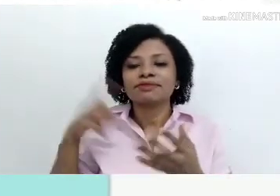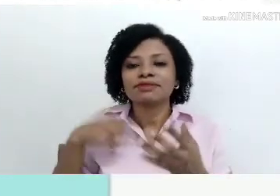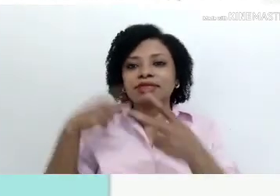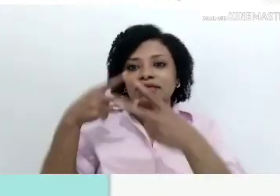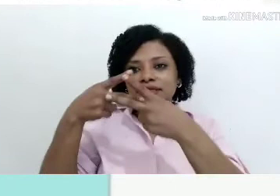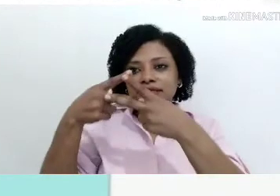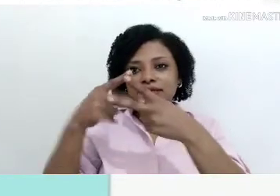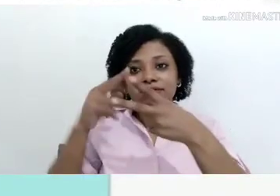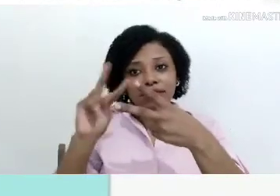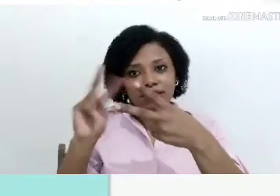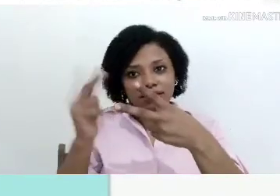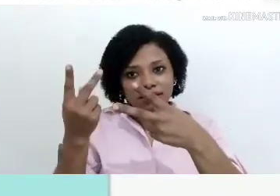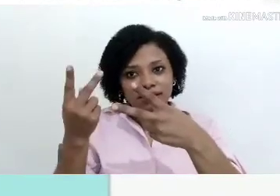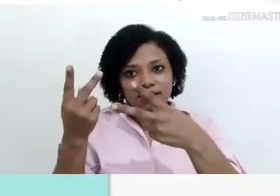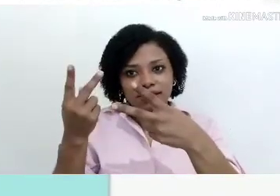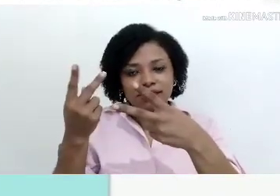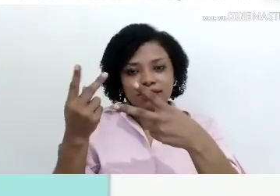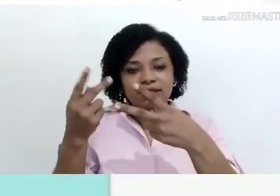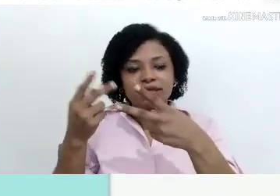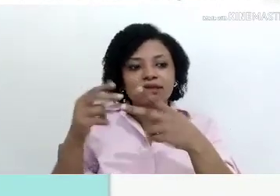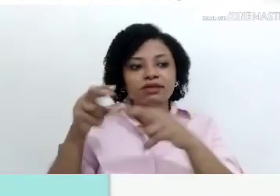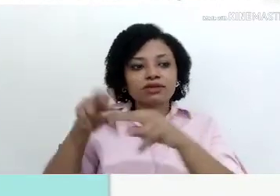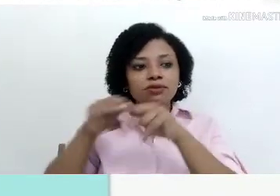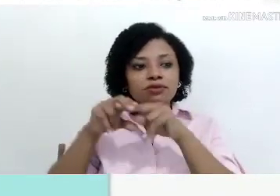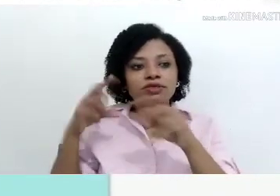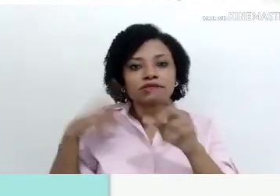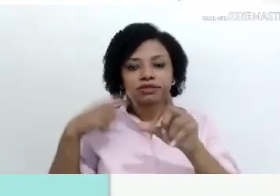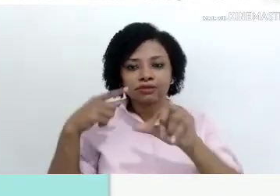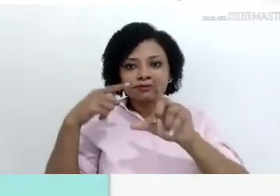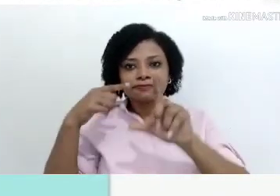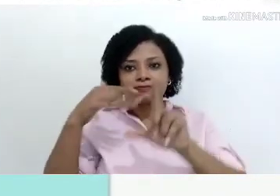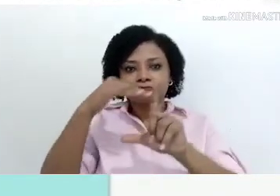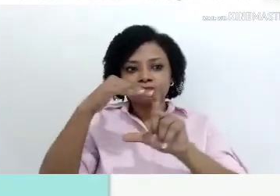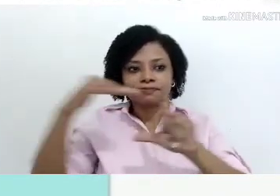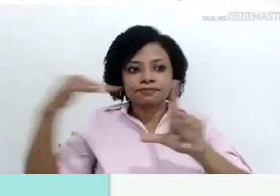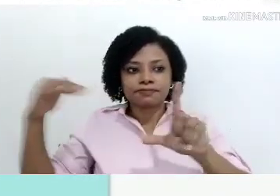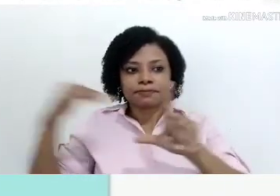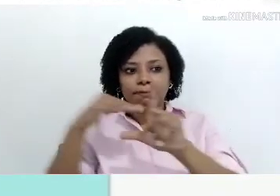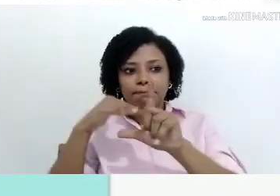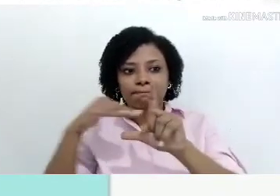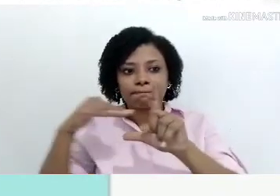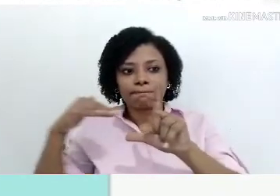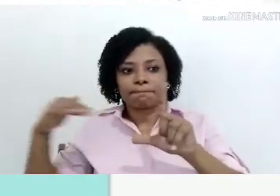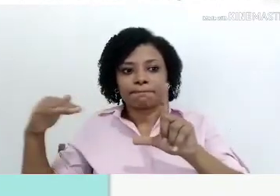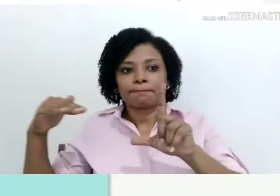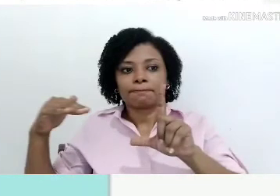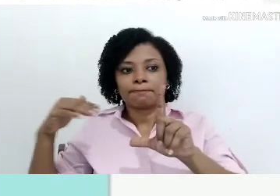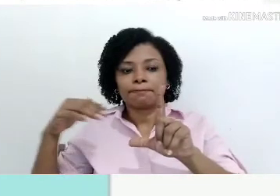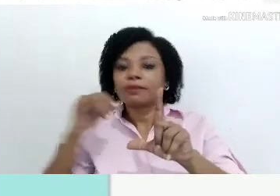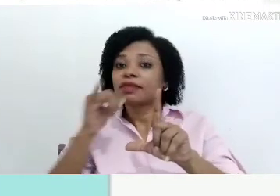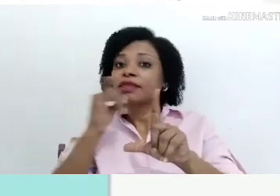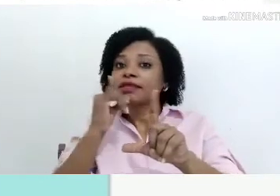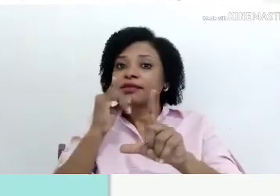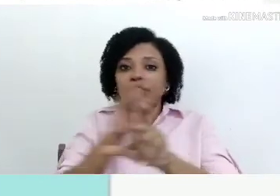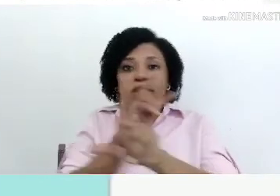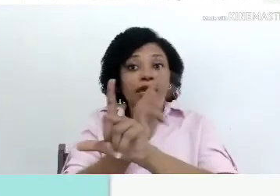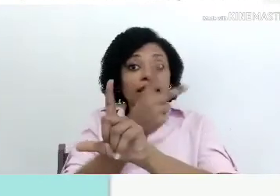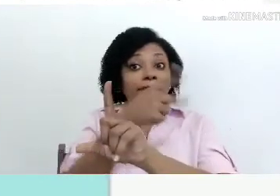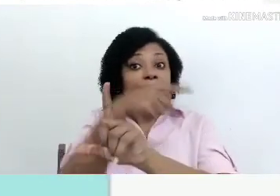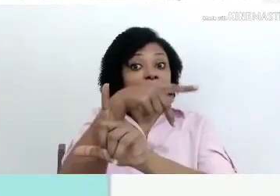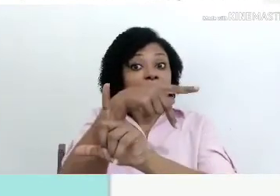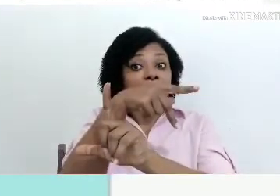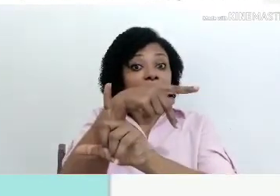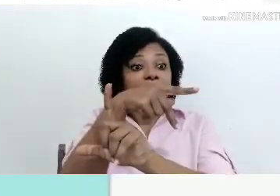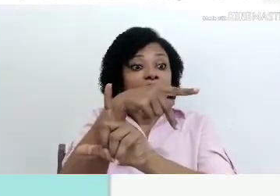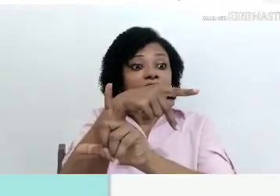produtos, o final é o produto e o inicial os reagentes. Então, vamos olhar para o gráfico. Produto, ó, já está com uma